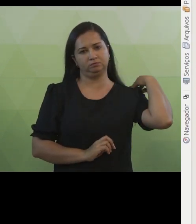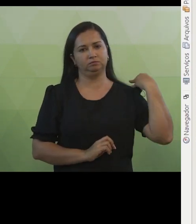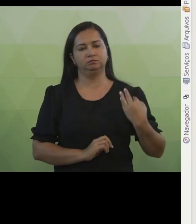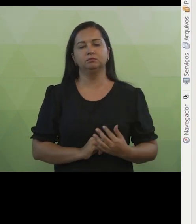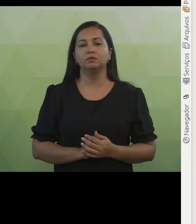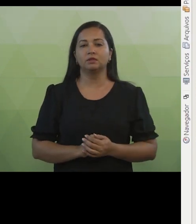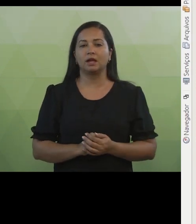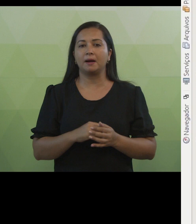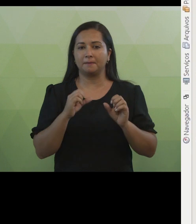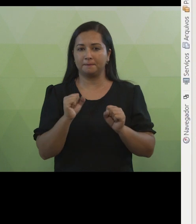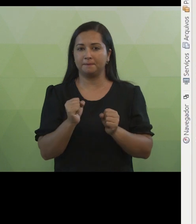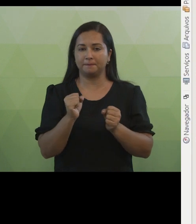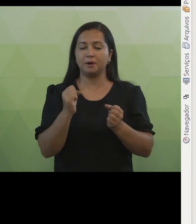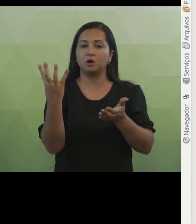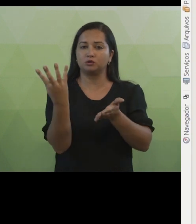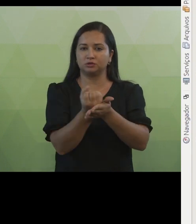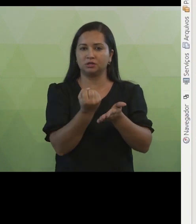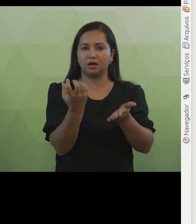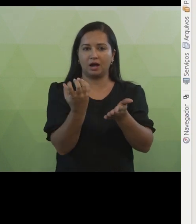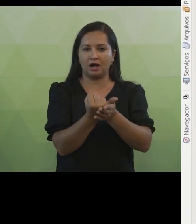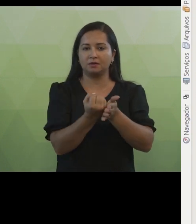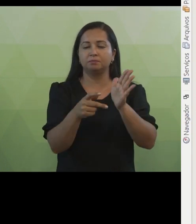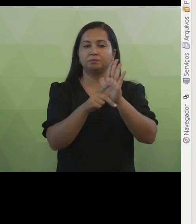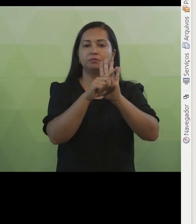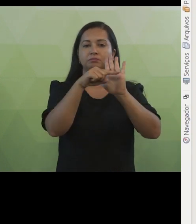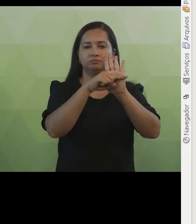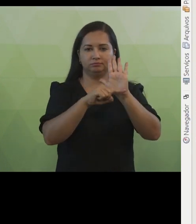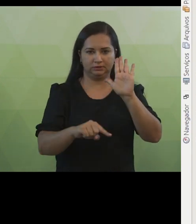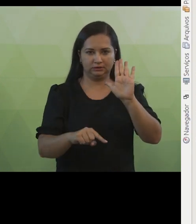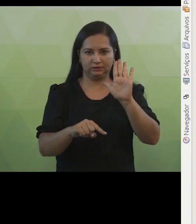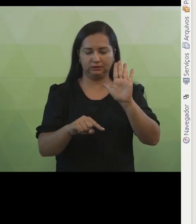ou melhor, a captura dessa exceção.